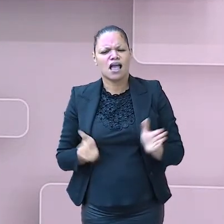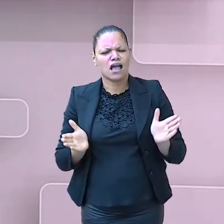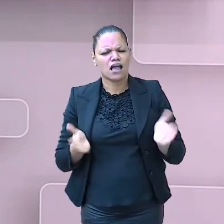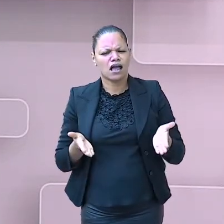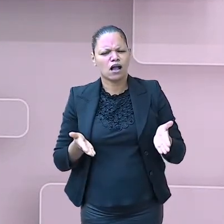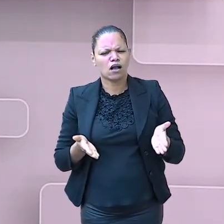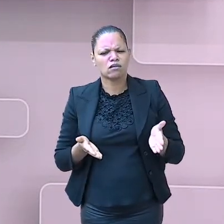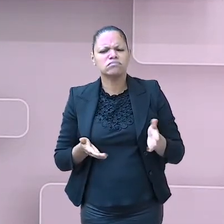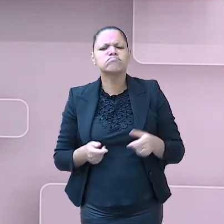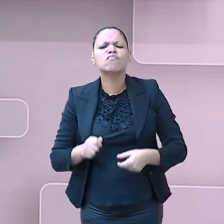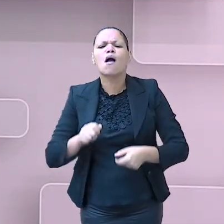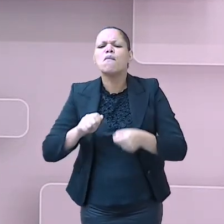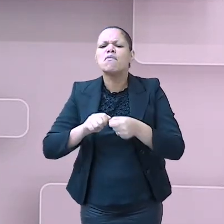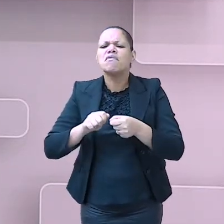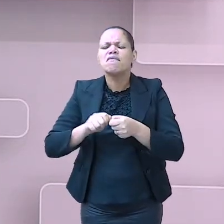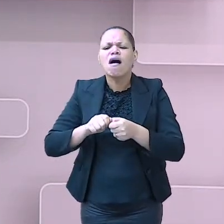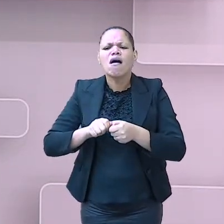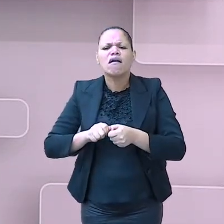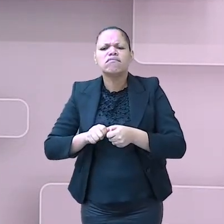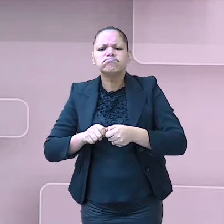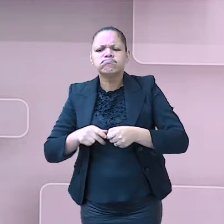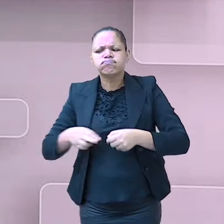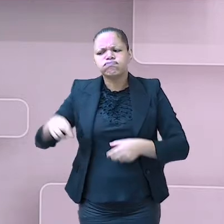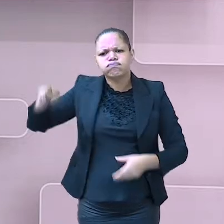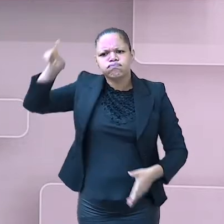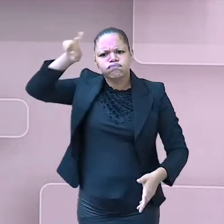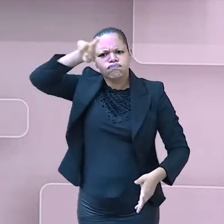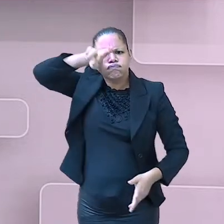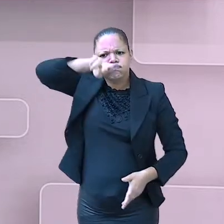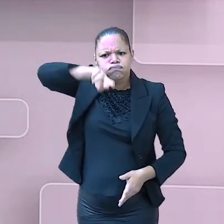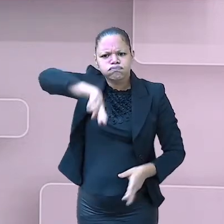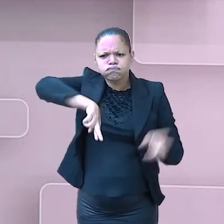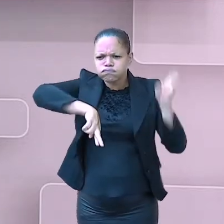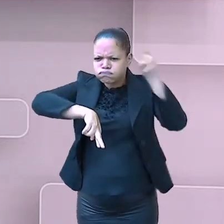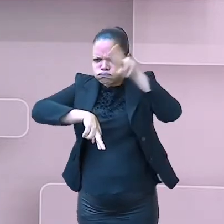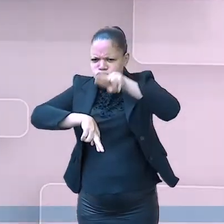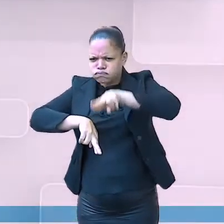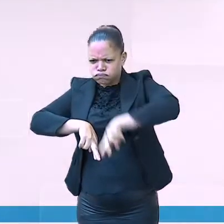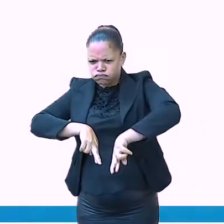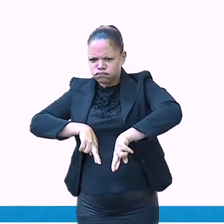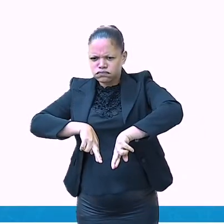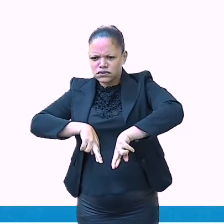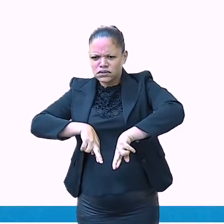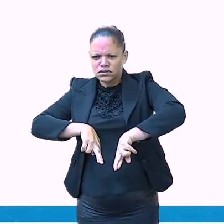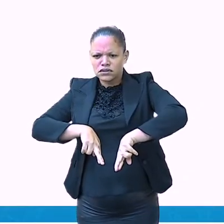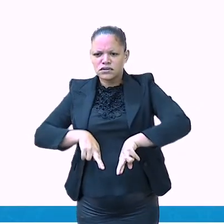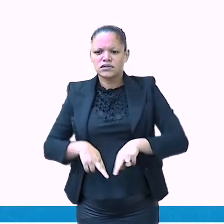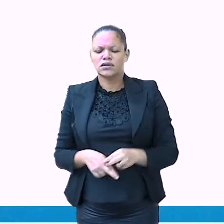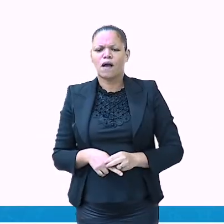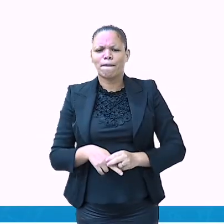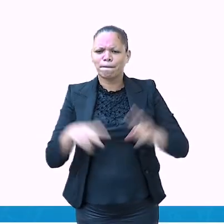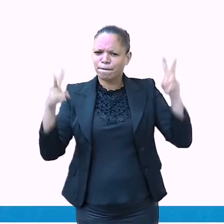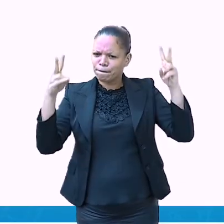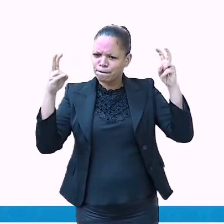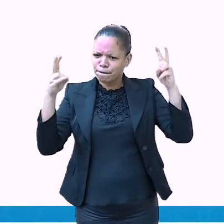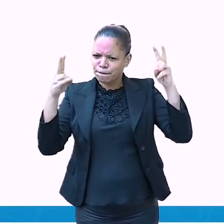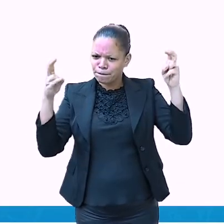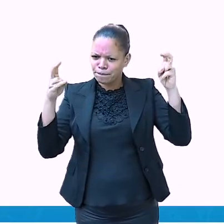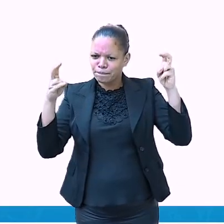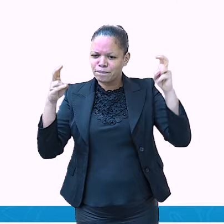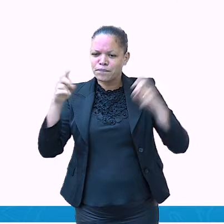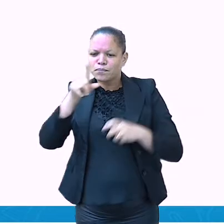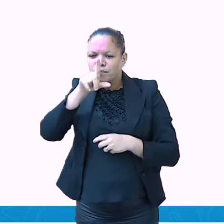Agora nós vamos para uma revisão da parte das aves. Então, nem todas as